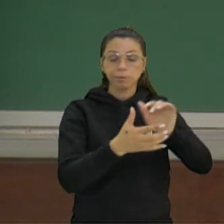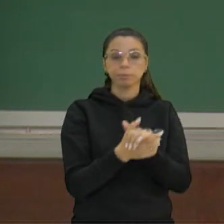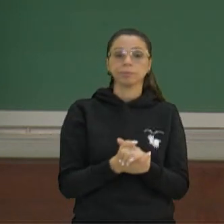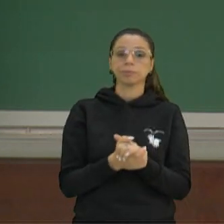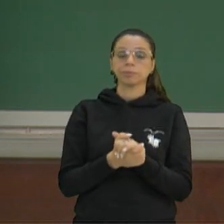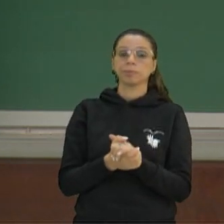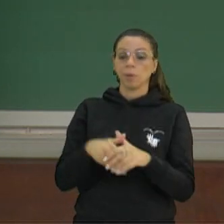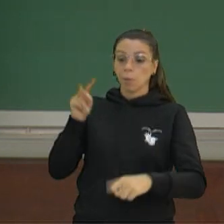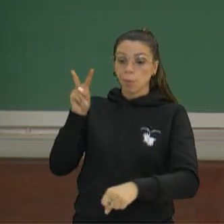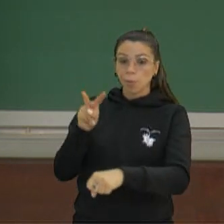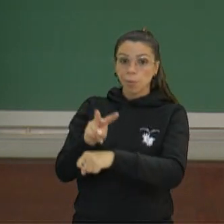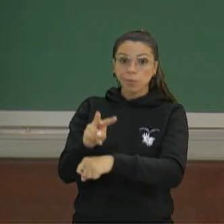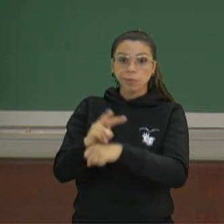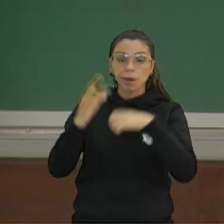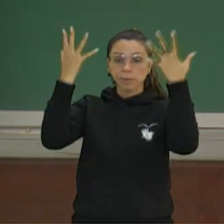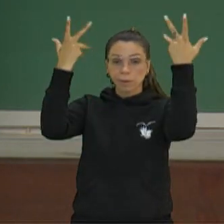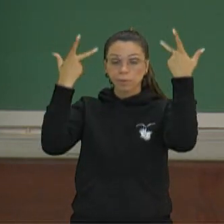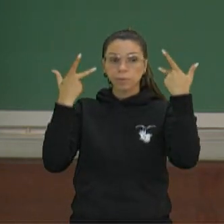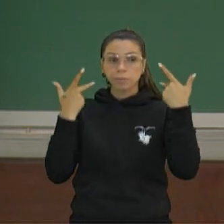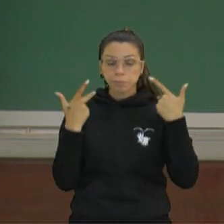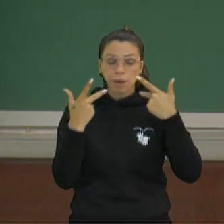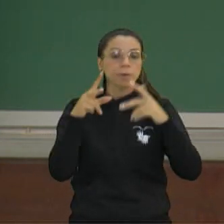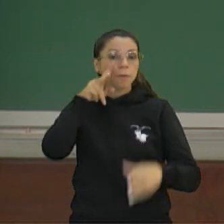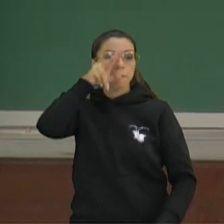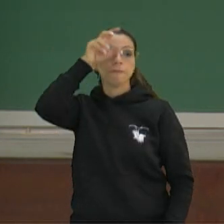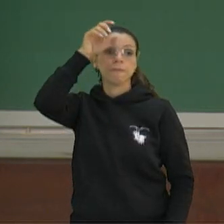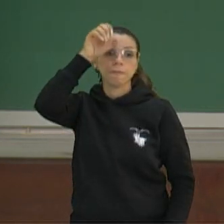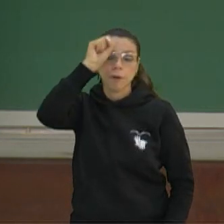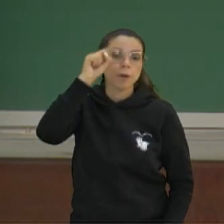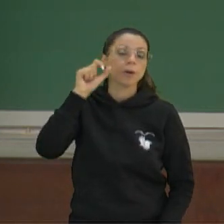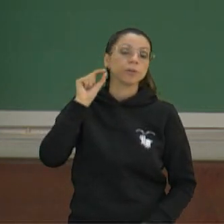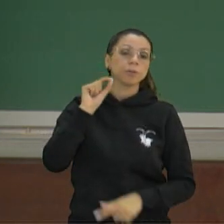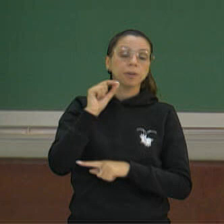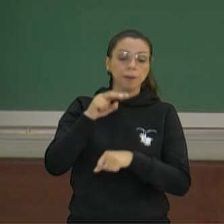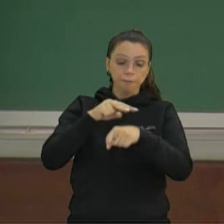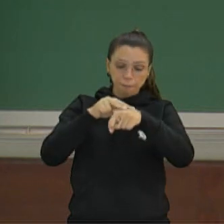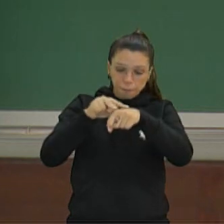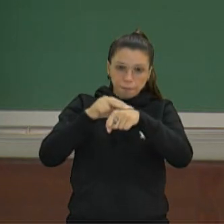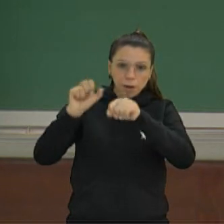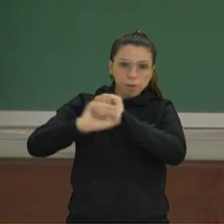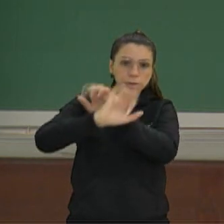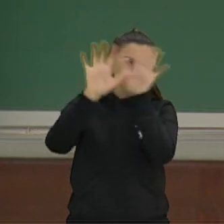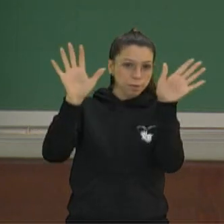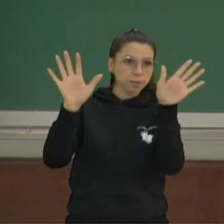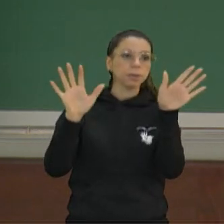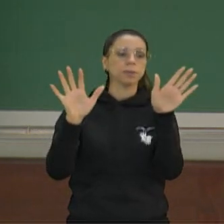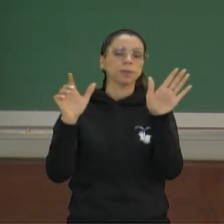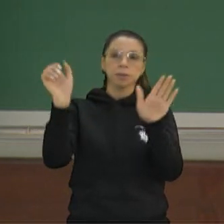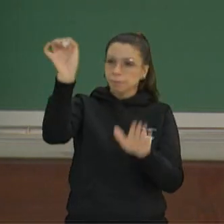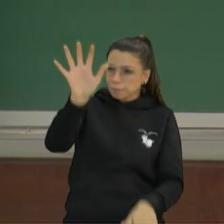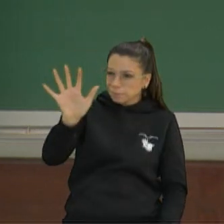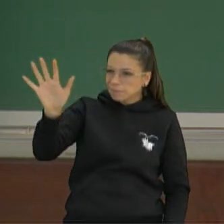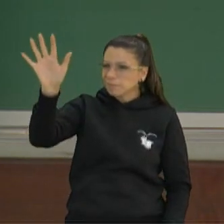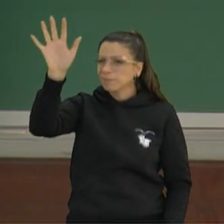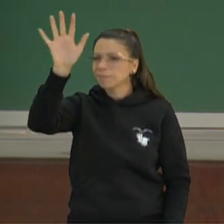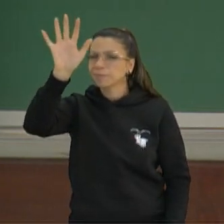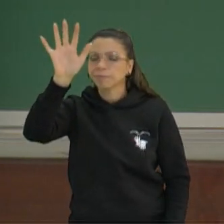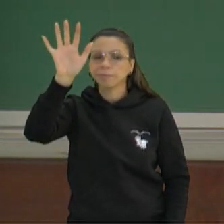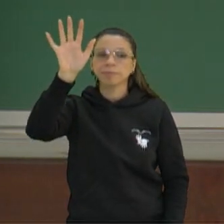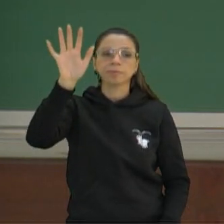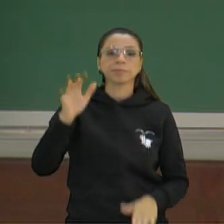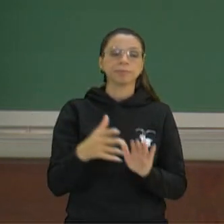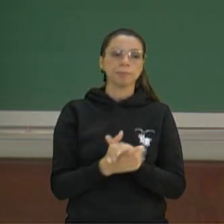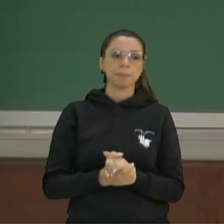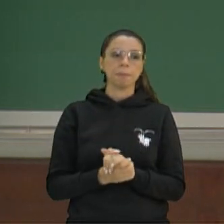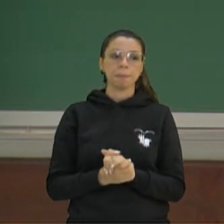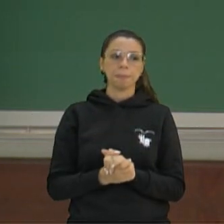Pecuária intensiva em verde mais clarinho, eu vou ter nessa região aqui também. Aí depois